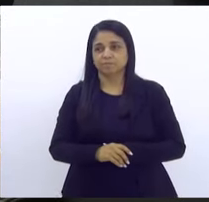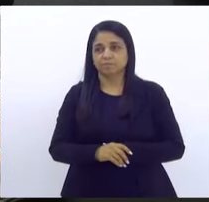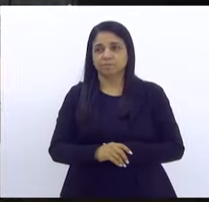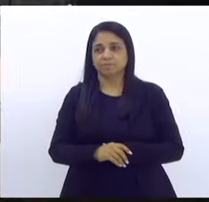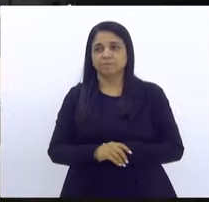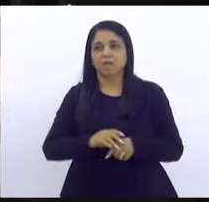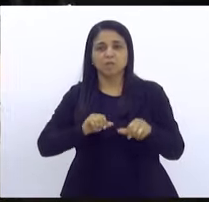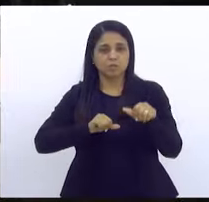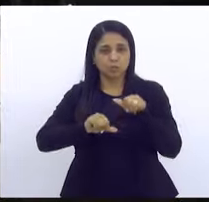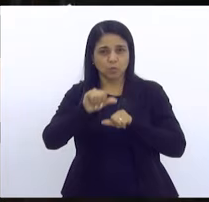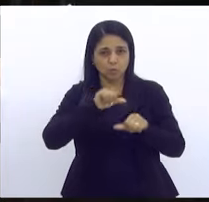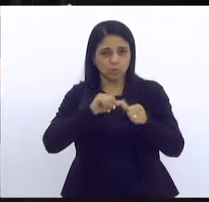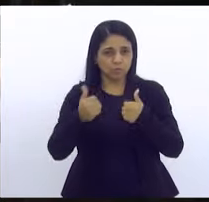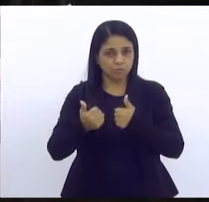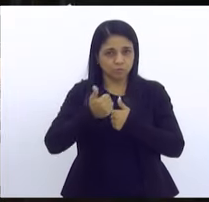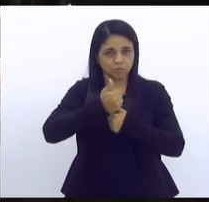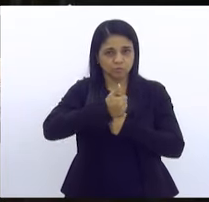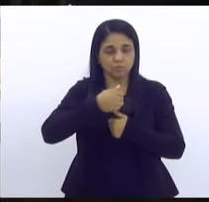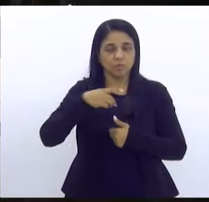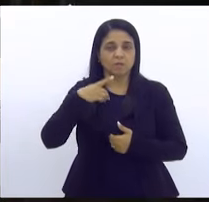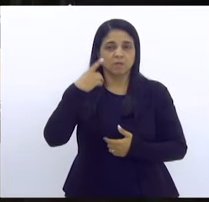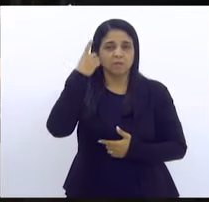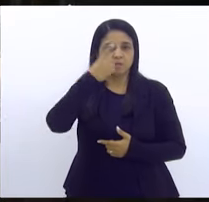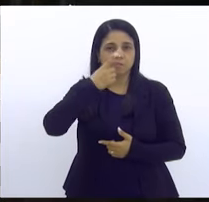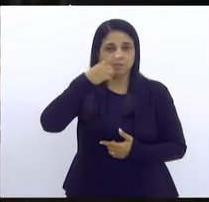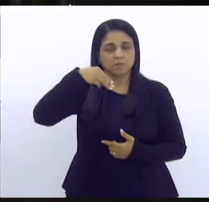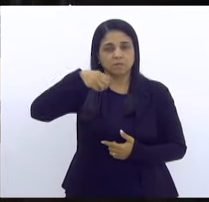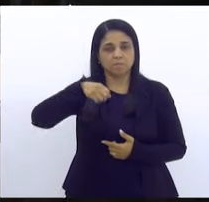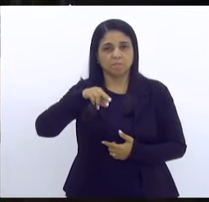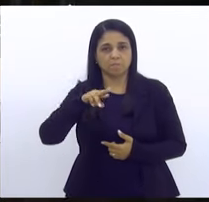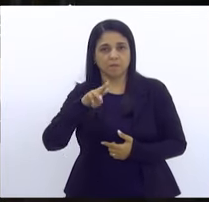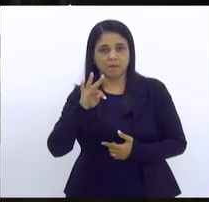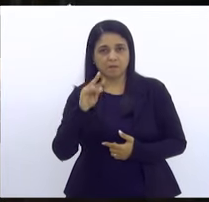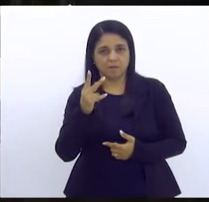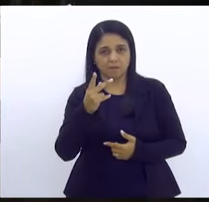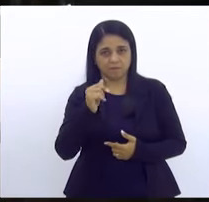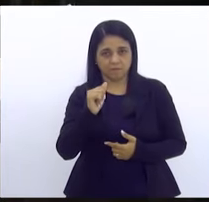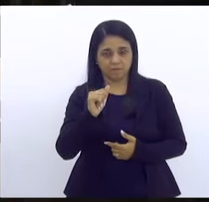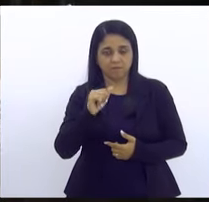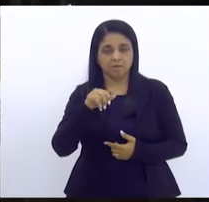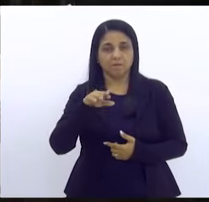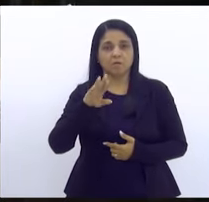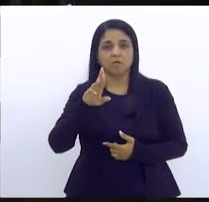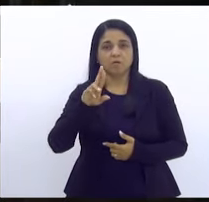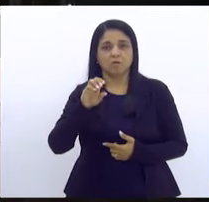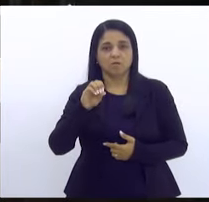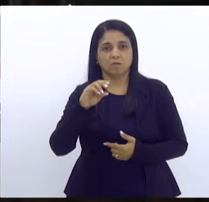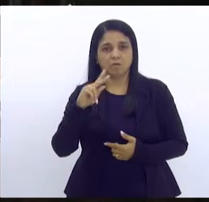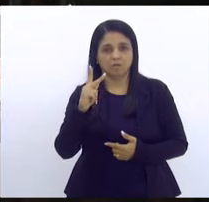Ele trocou, substituiu com a deputada Marta Rocha, que seria a segunda. Deputada Marta Rocha.